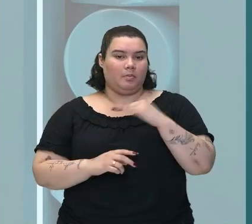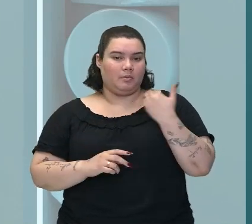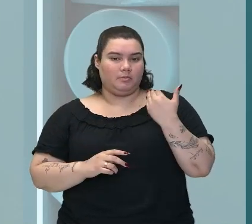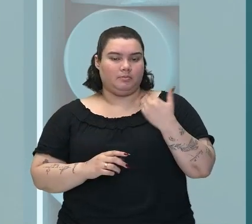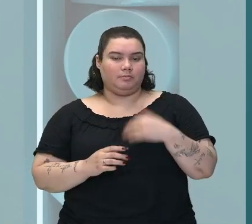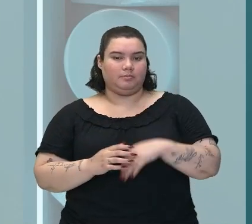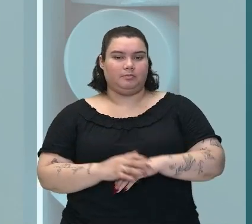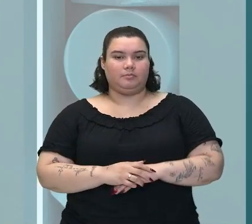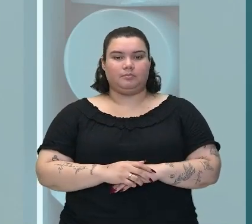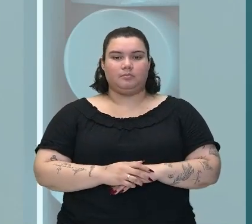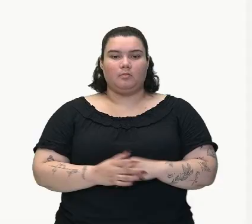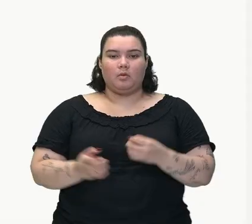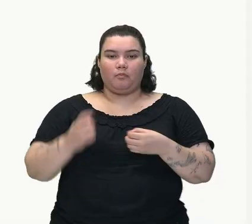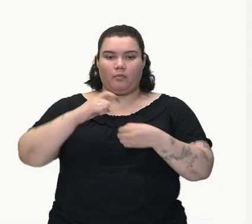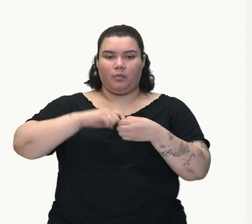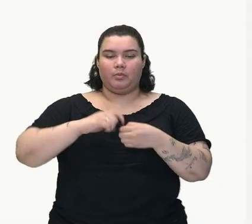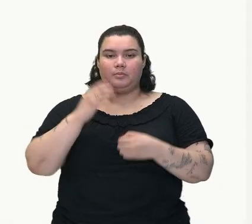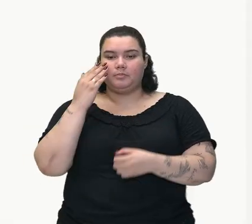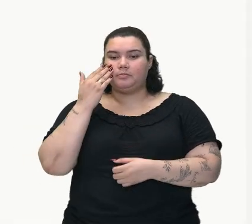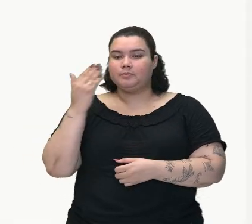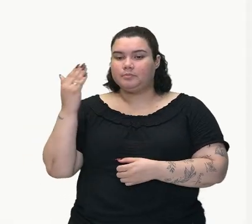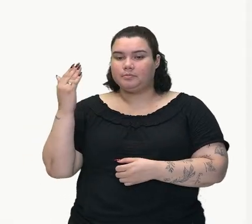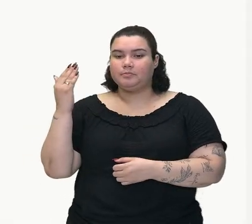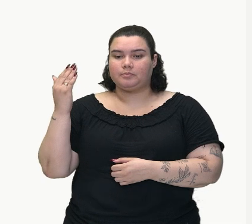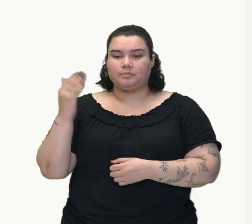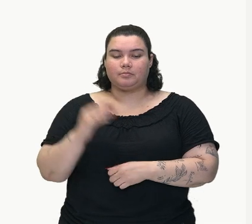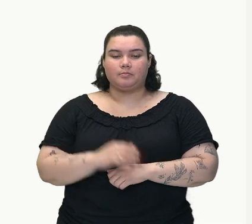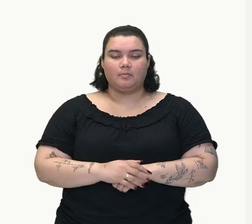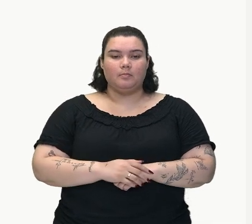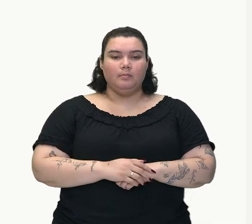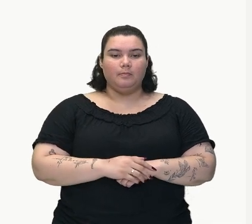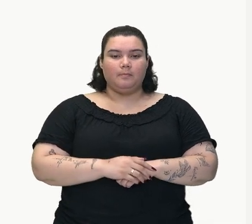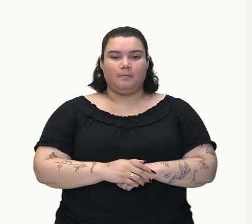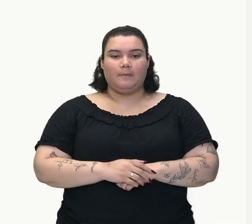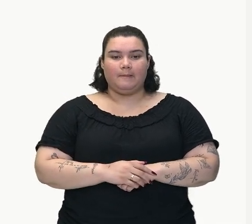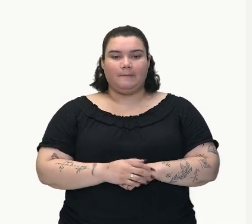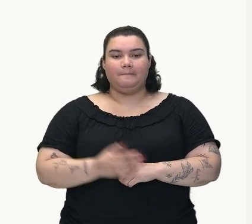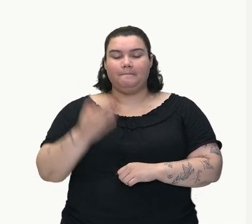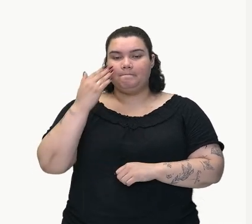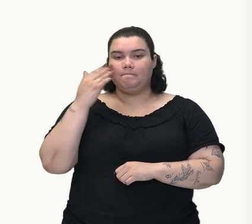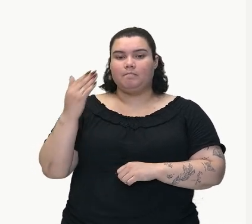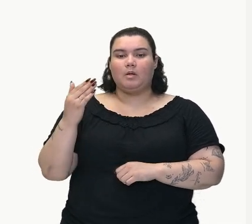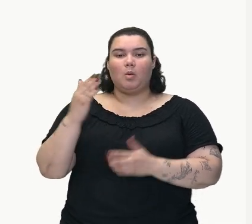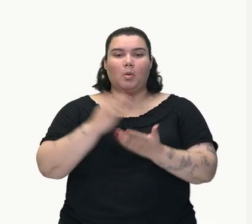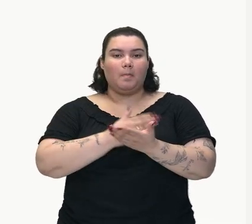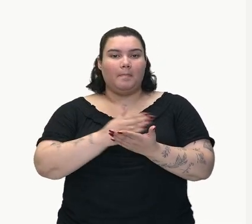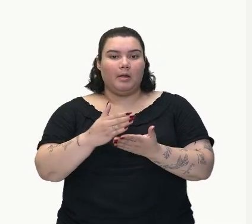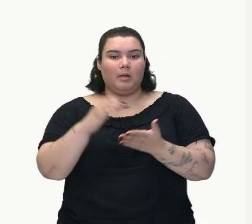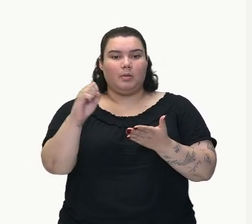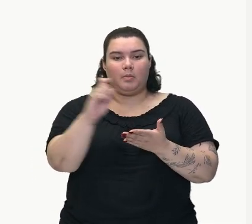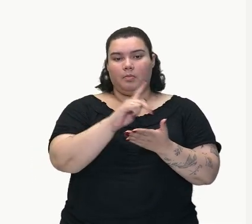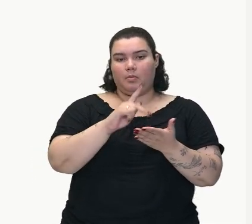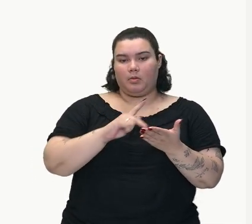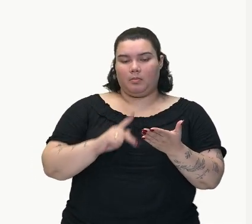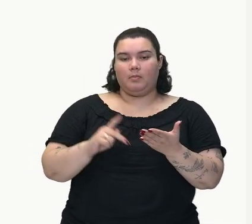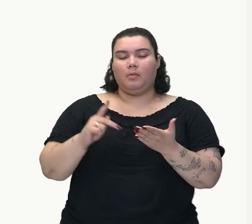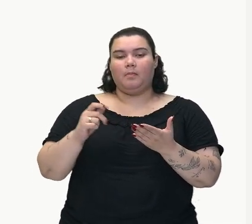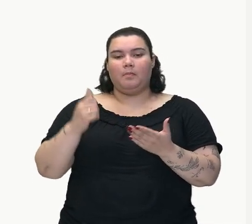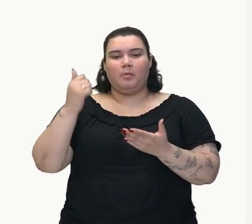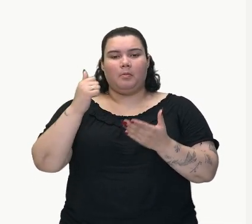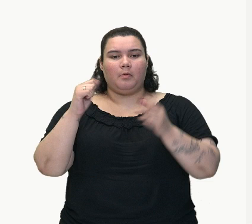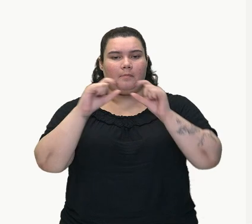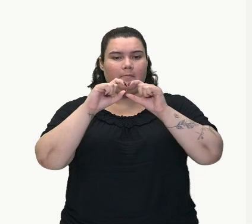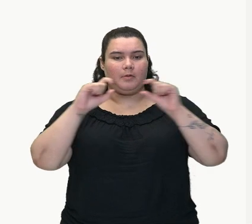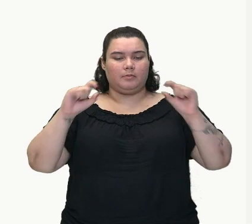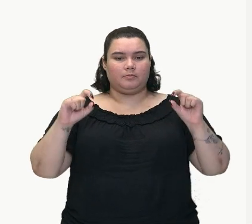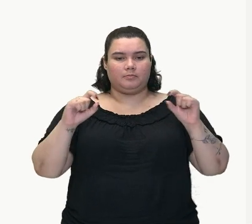vamos voltar ao início do poema, vamos lá? Então observem aqui, gente, que ele começa o poema logo nos primeiros versos.